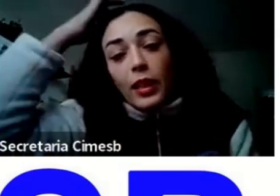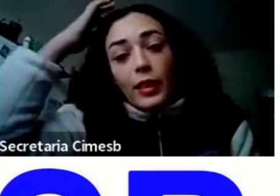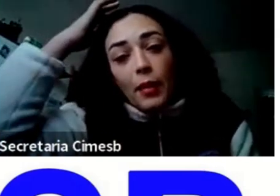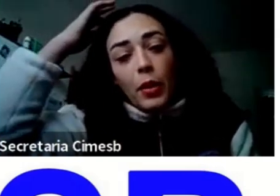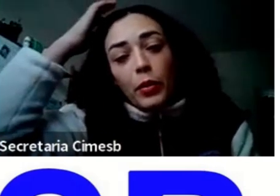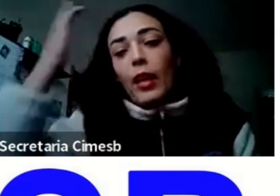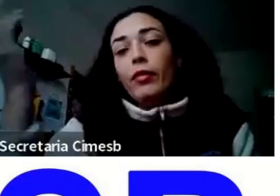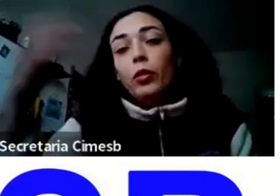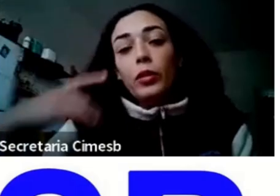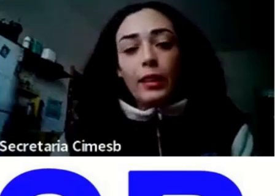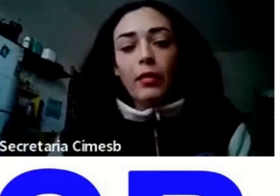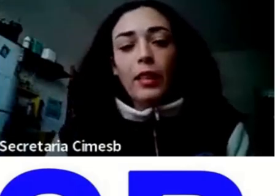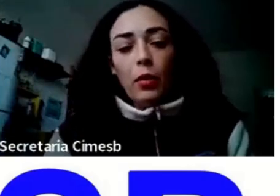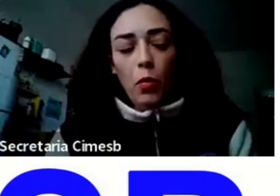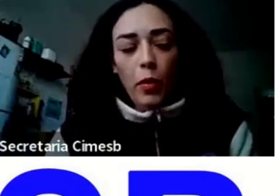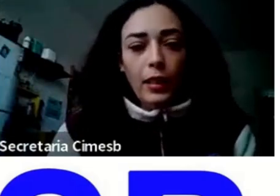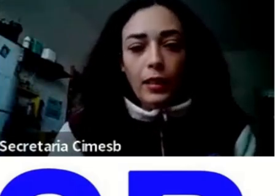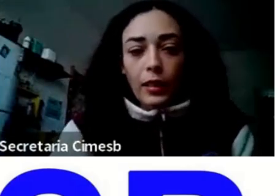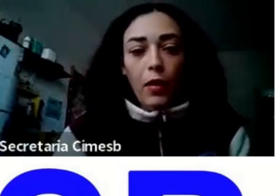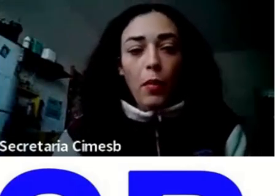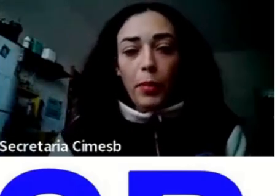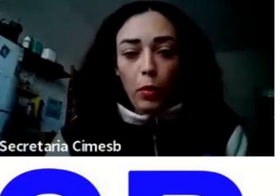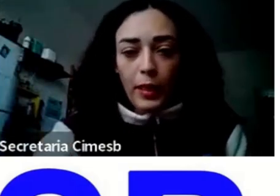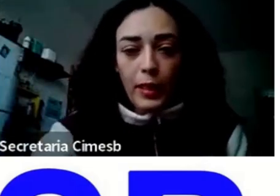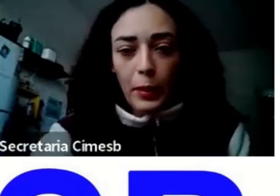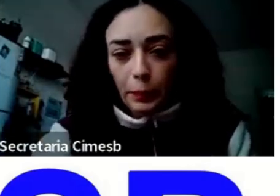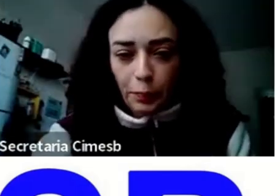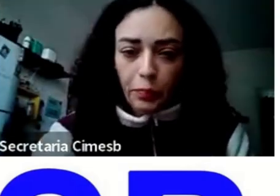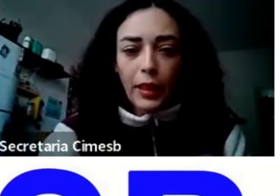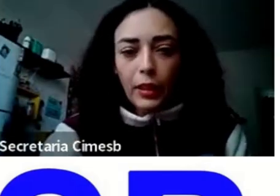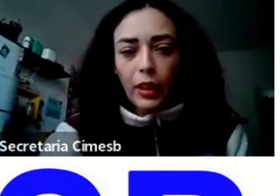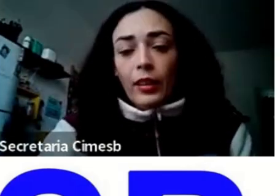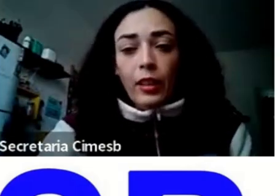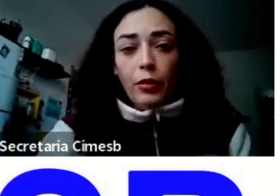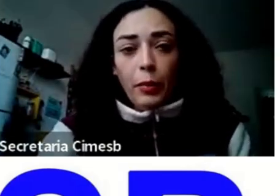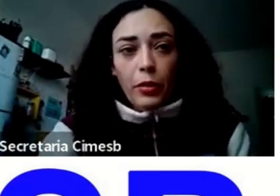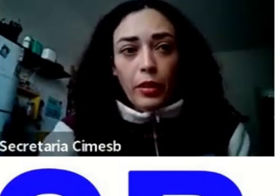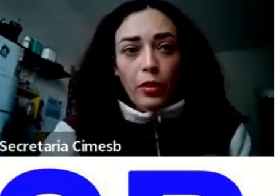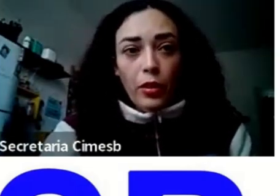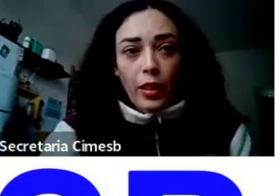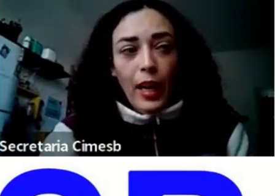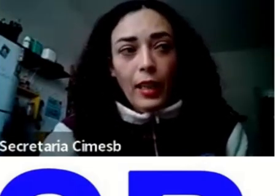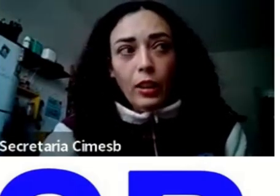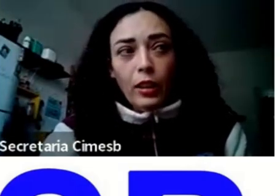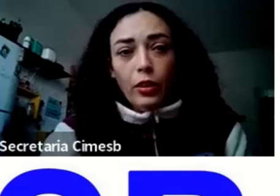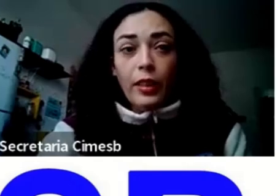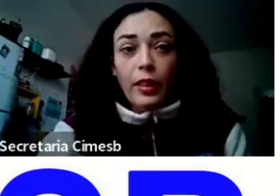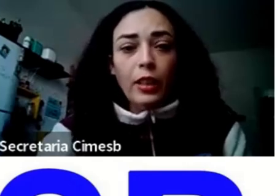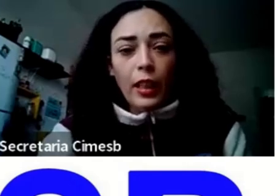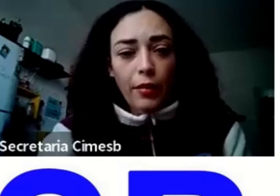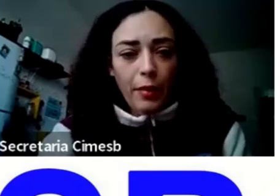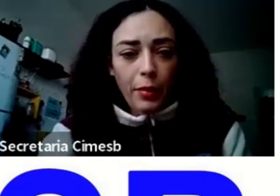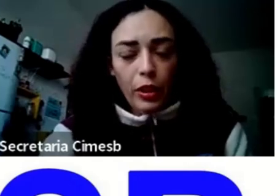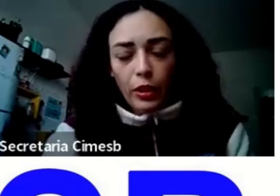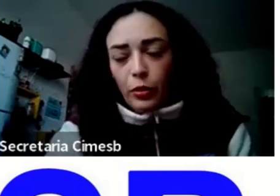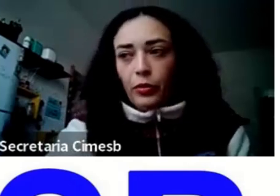do hospital sem saber o que estava acontecendo ali com eles. Então, é uma preocupação, né, perante as transformações da sociedade. A